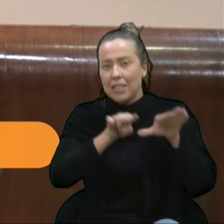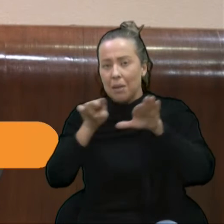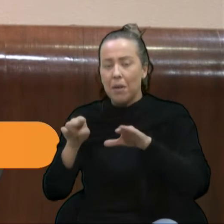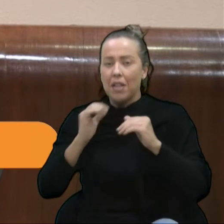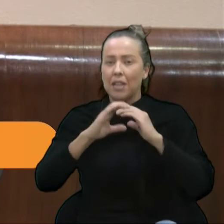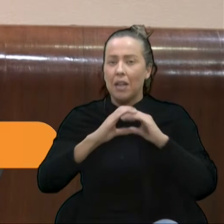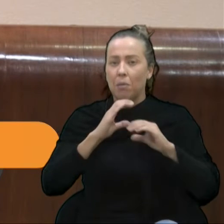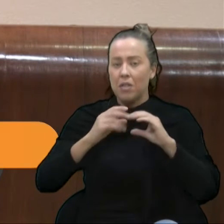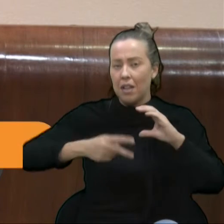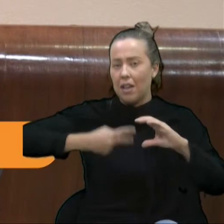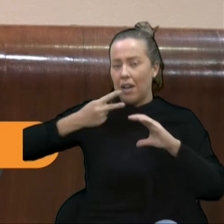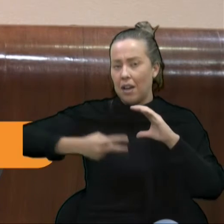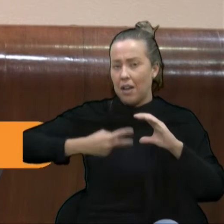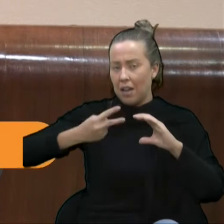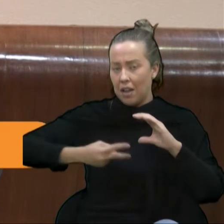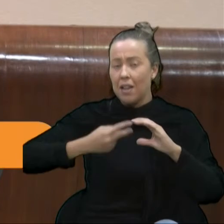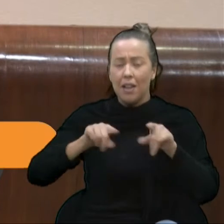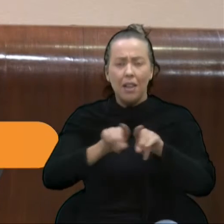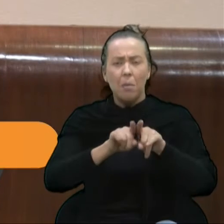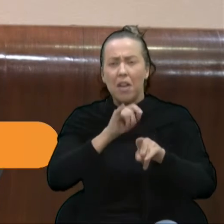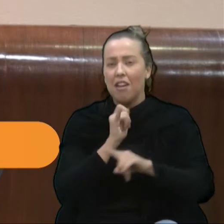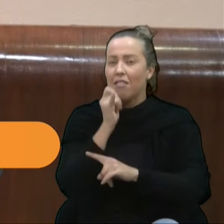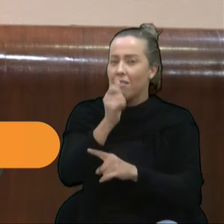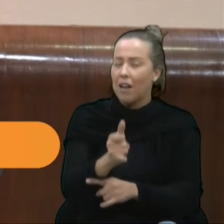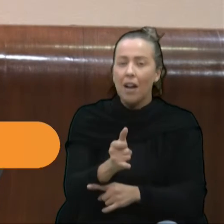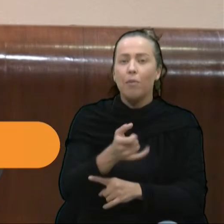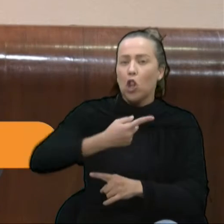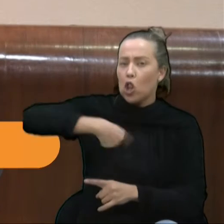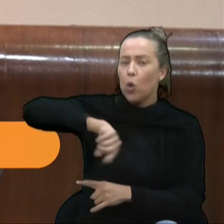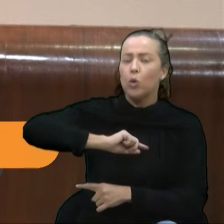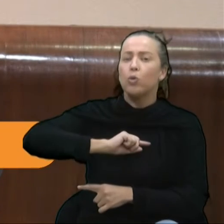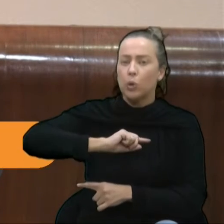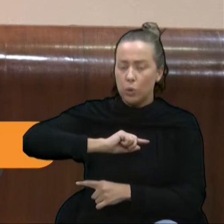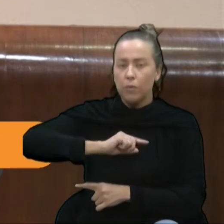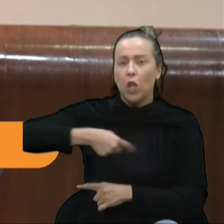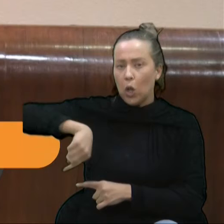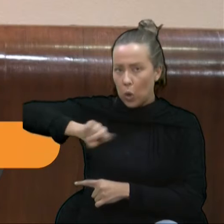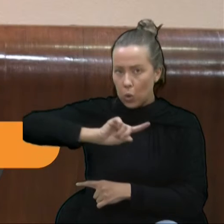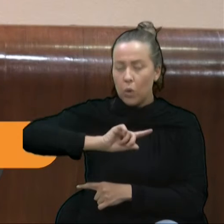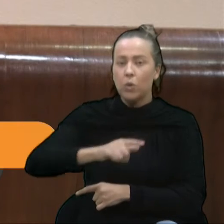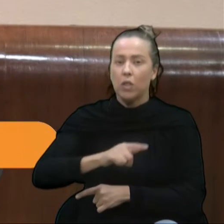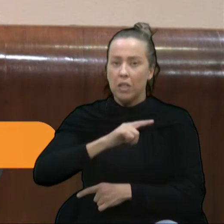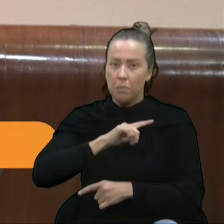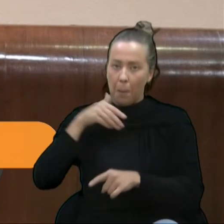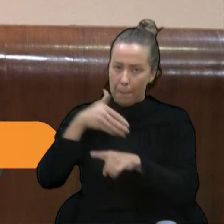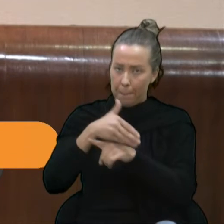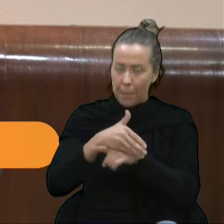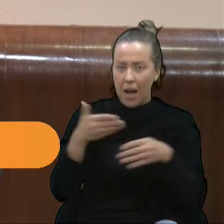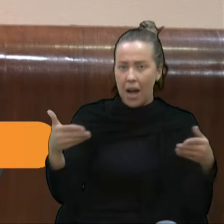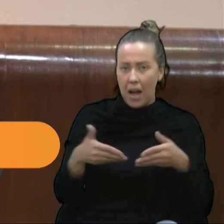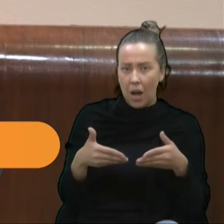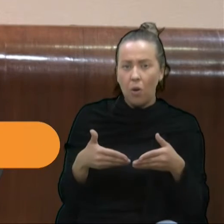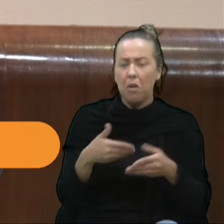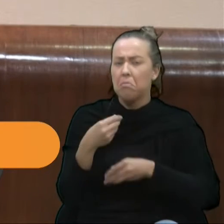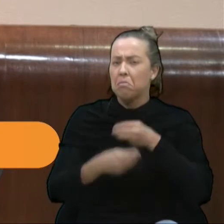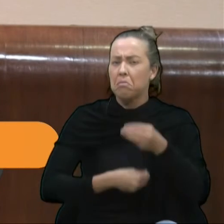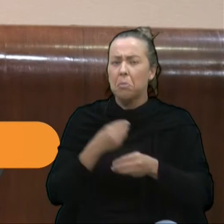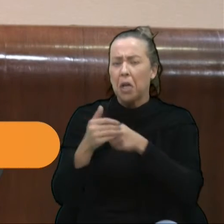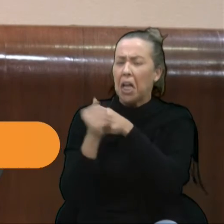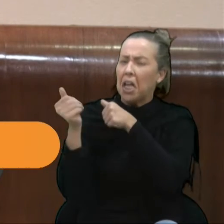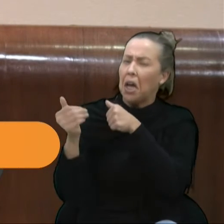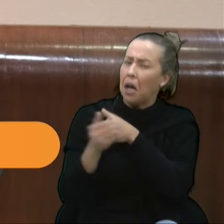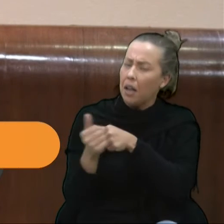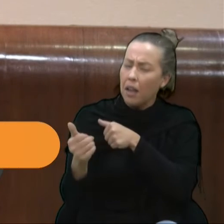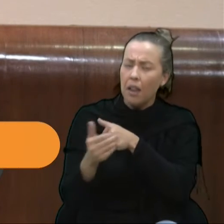Câmara de Vereadores de Caxias do Sul, e dizer que todos os que estiveram aqui com a gente, de forma muito